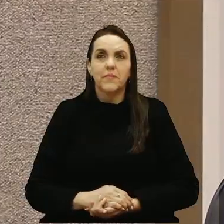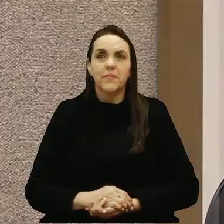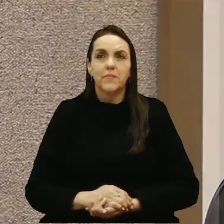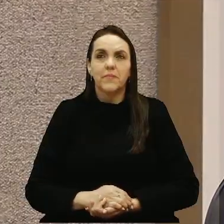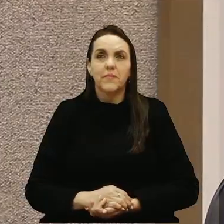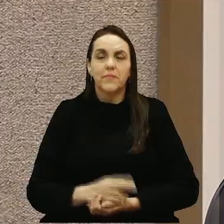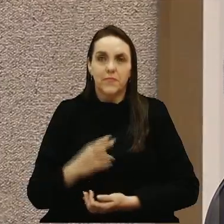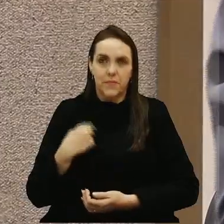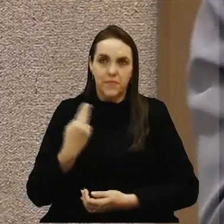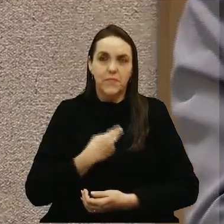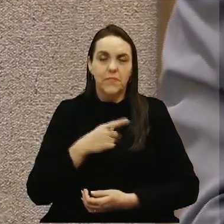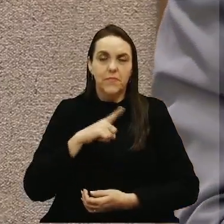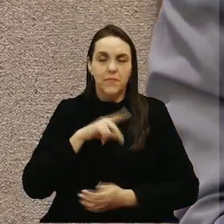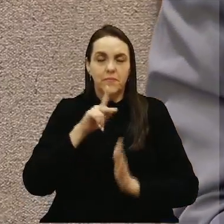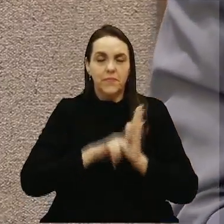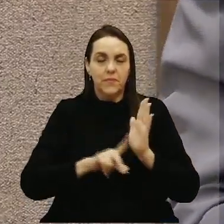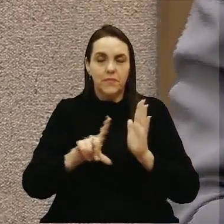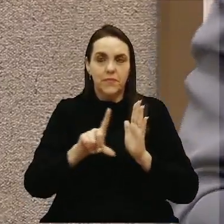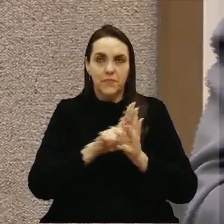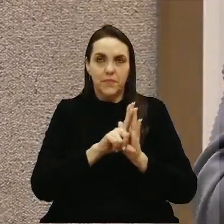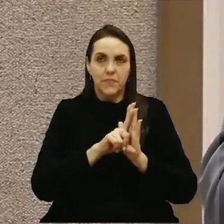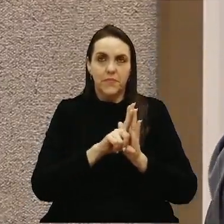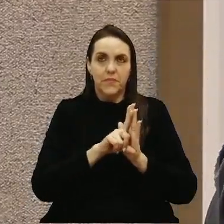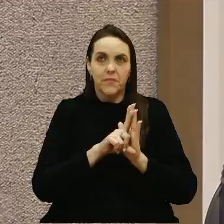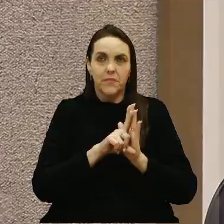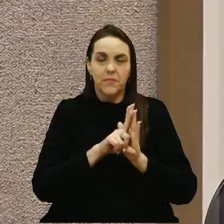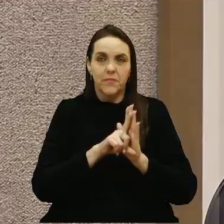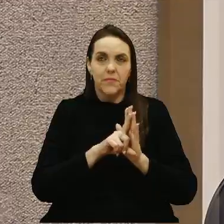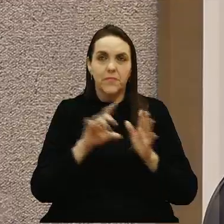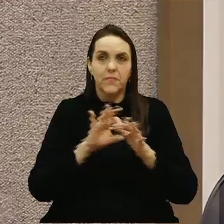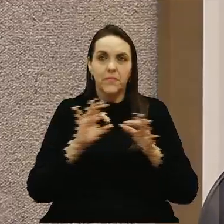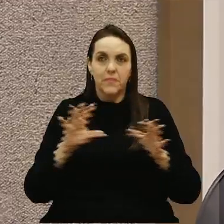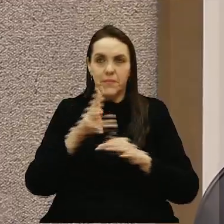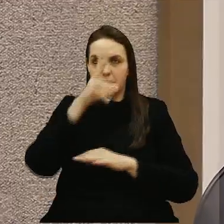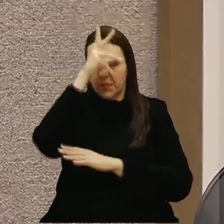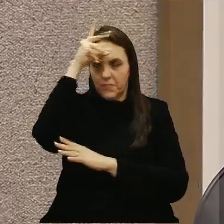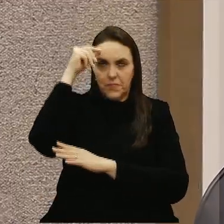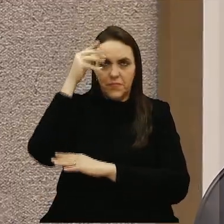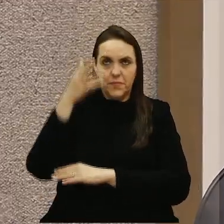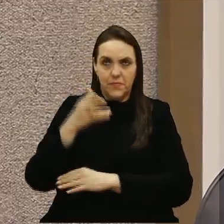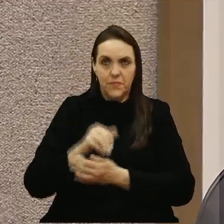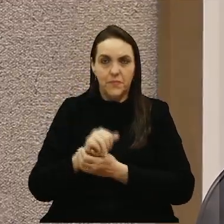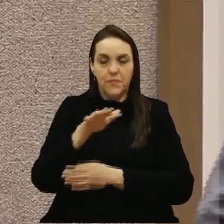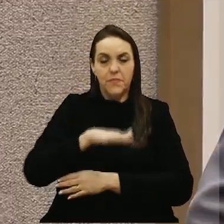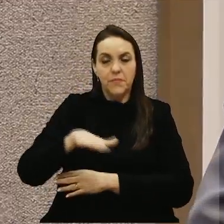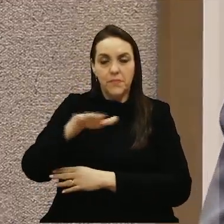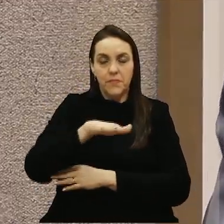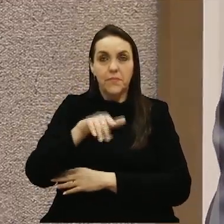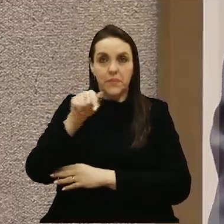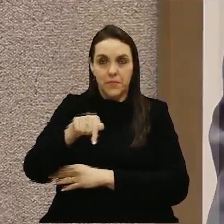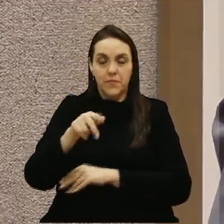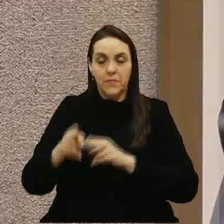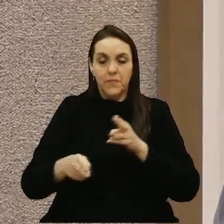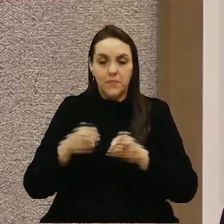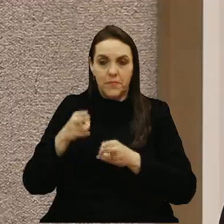com o projeto de lei para autorizar o executivo, então, um espaço ali na estação férrea,